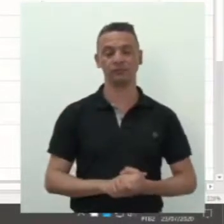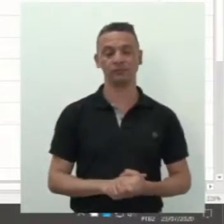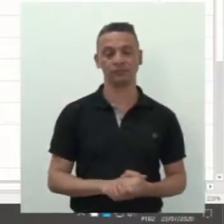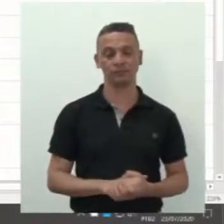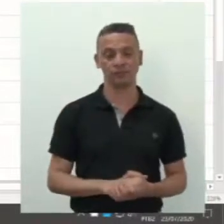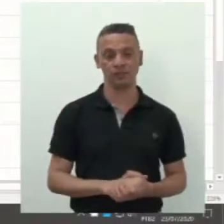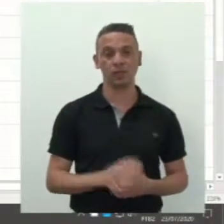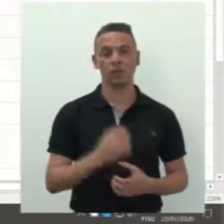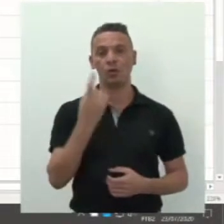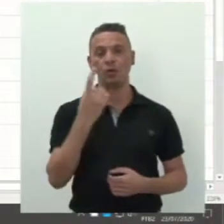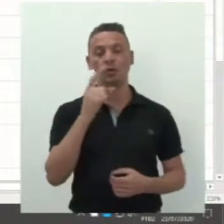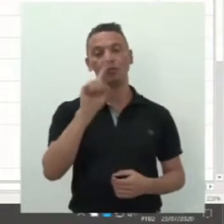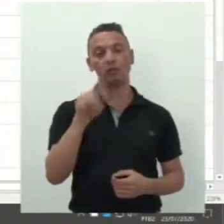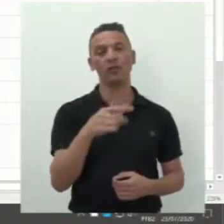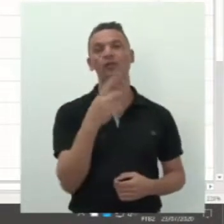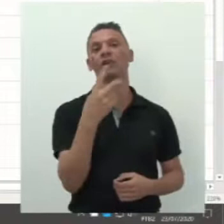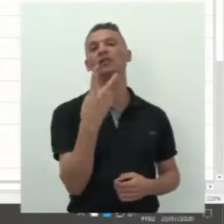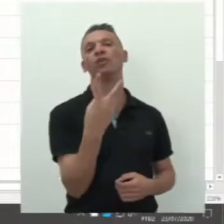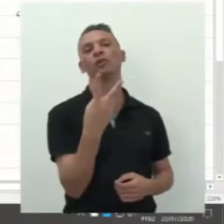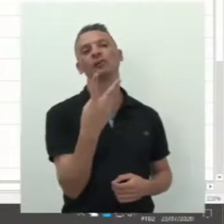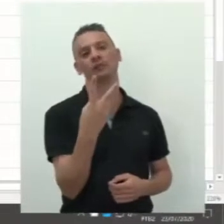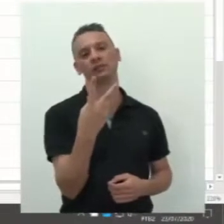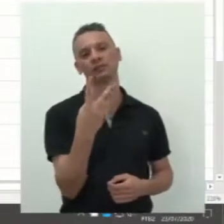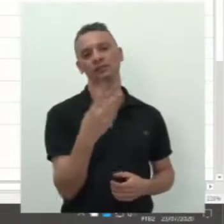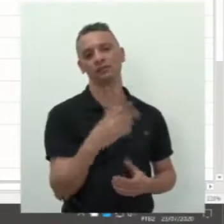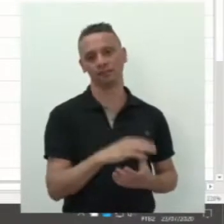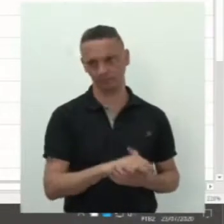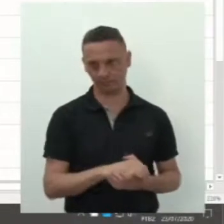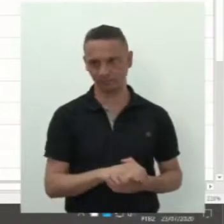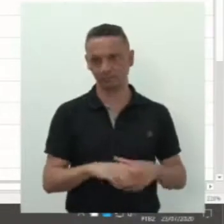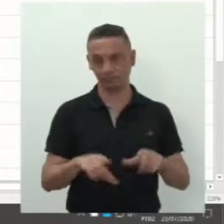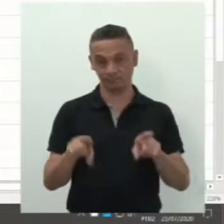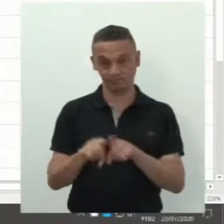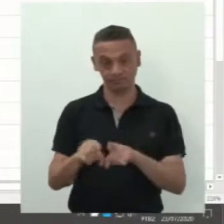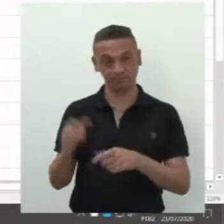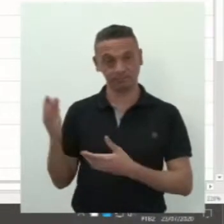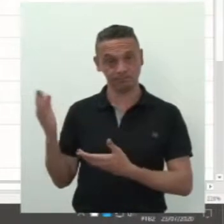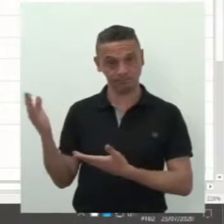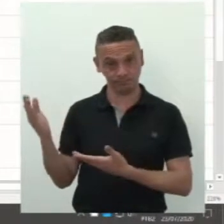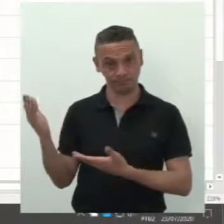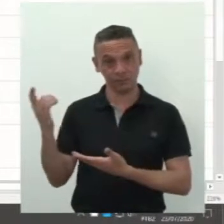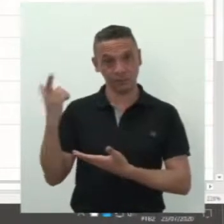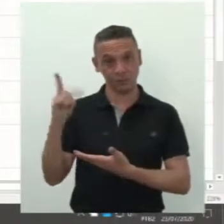ó, 1,2, como o número é pequeno, né, o restante ele